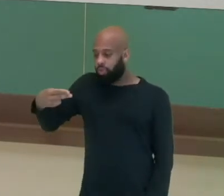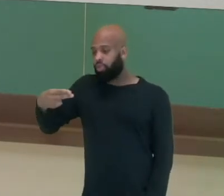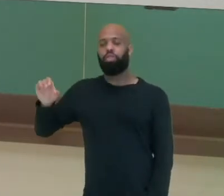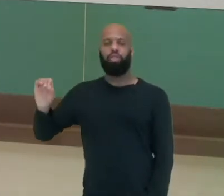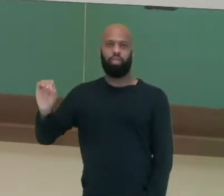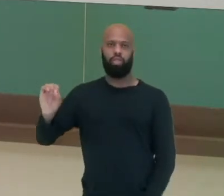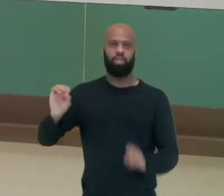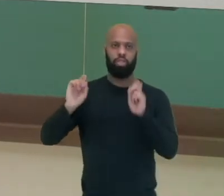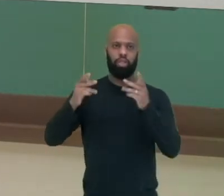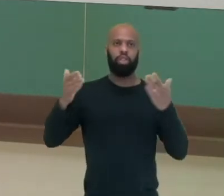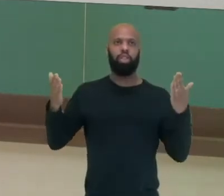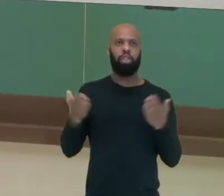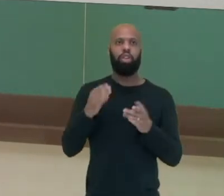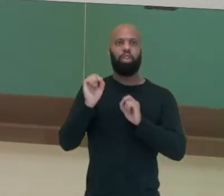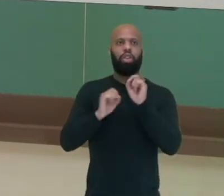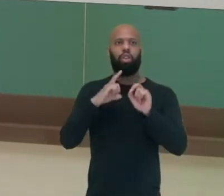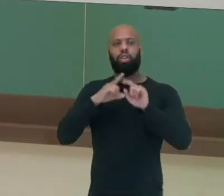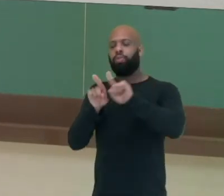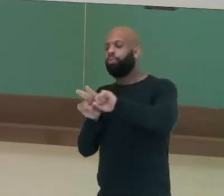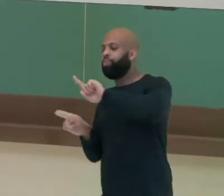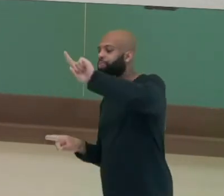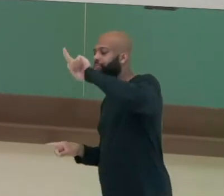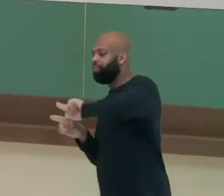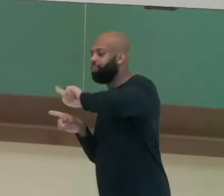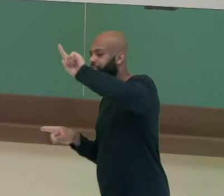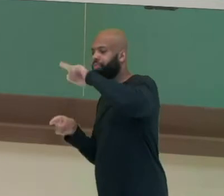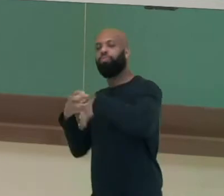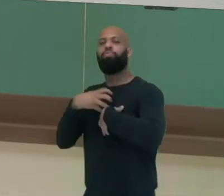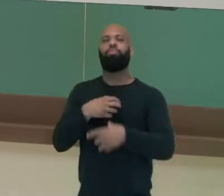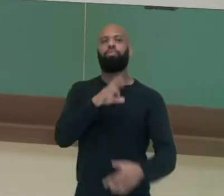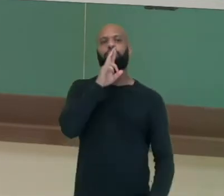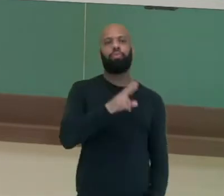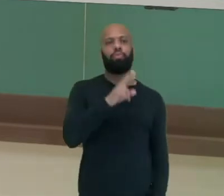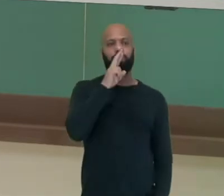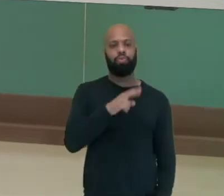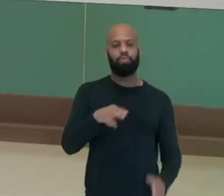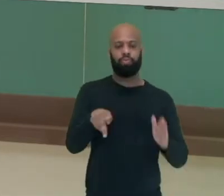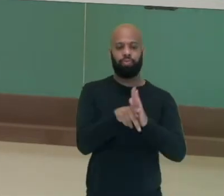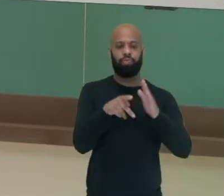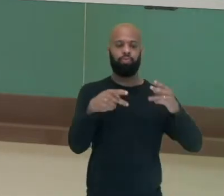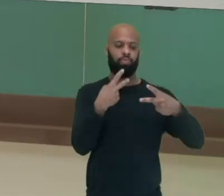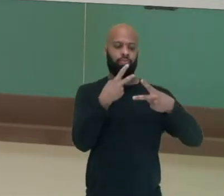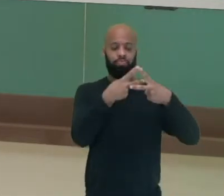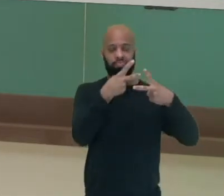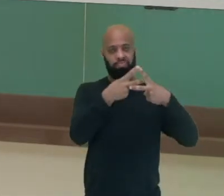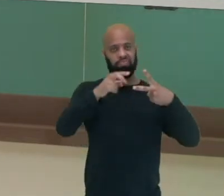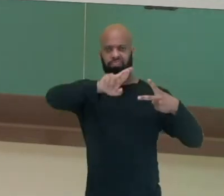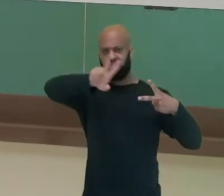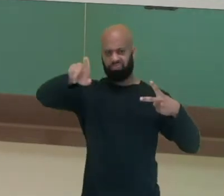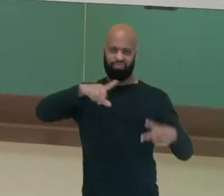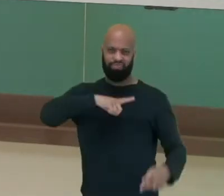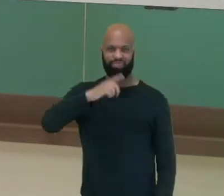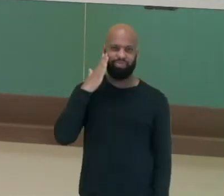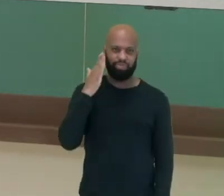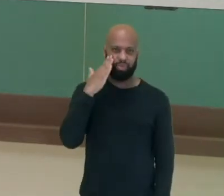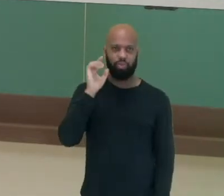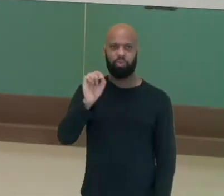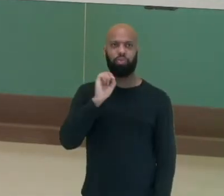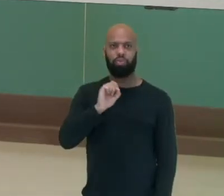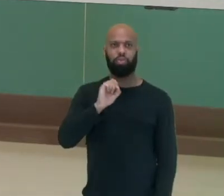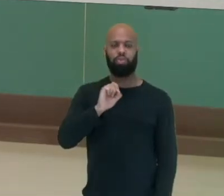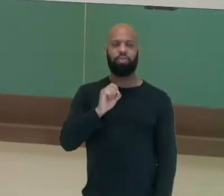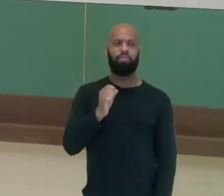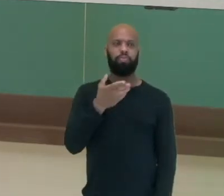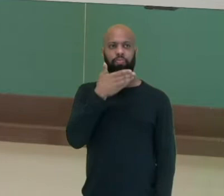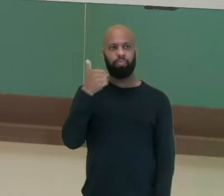zero. Agora, pessoal, tem inúmeras maneiras de se resolver uma equação do segundo grau. Nesse caso, qual é a mais